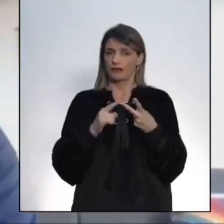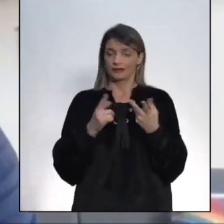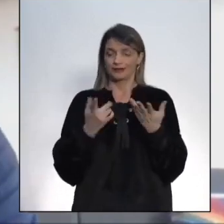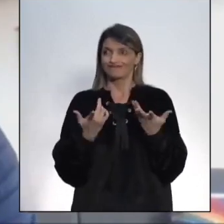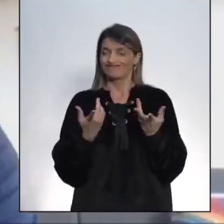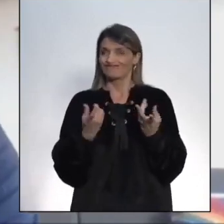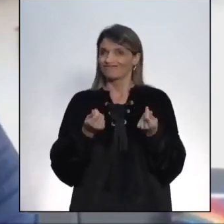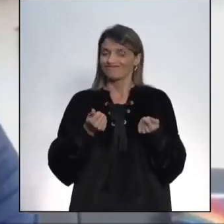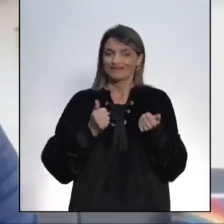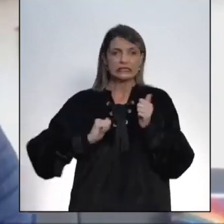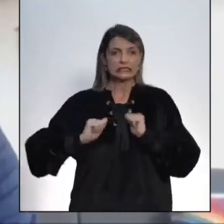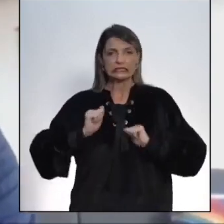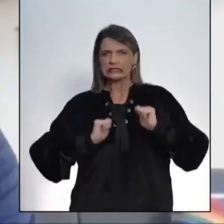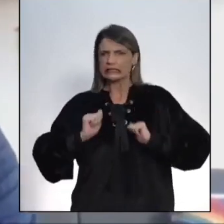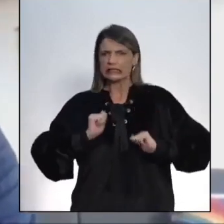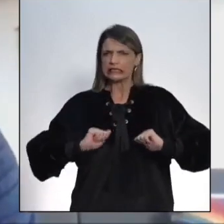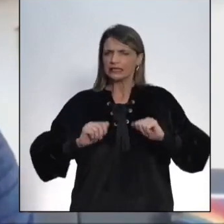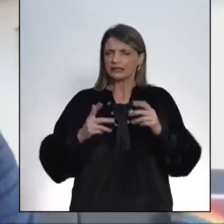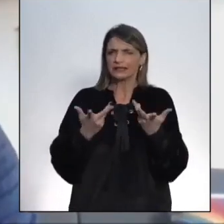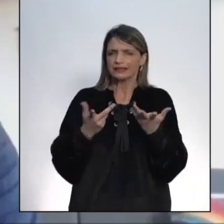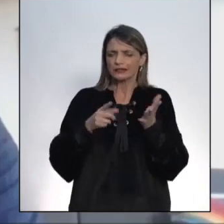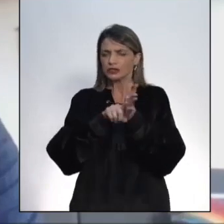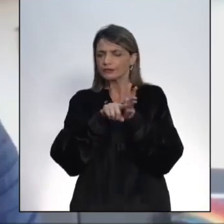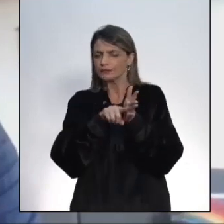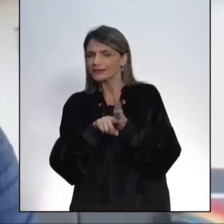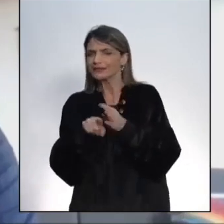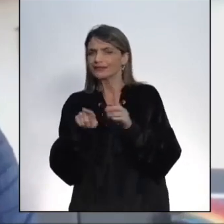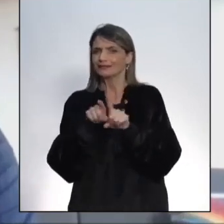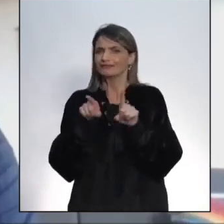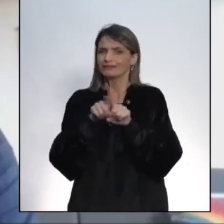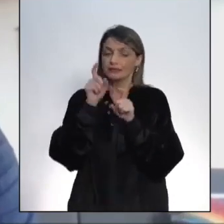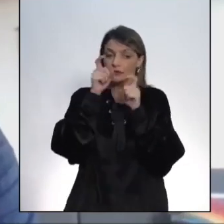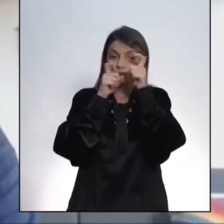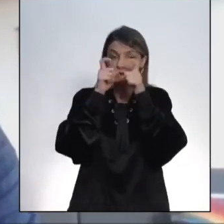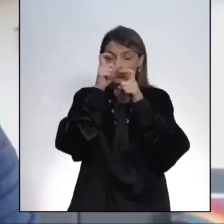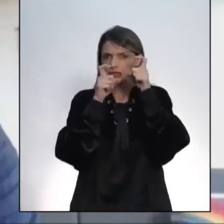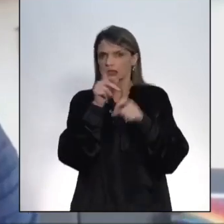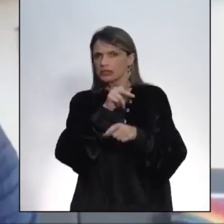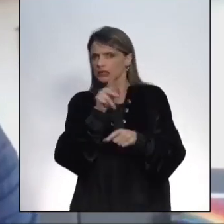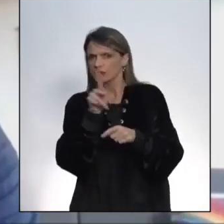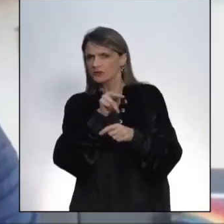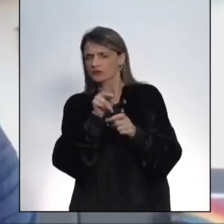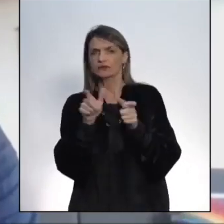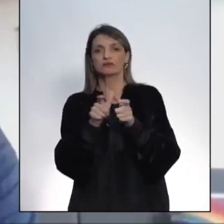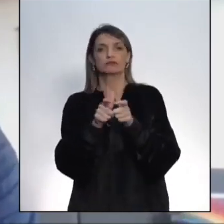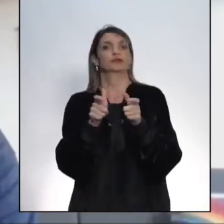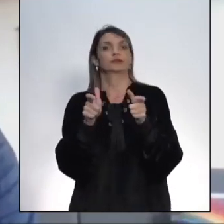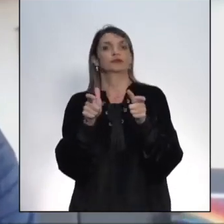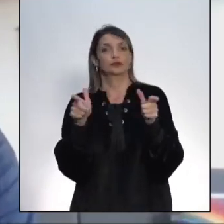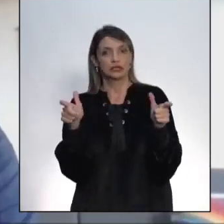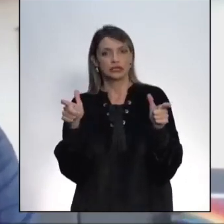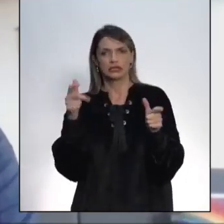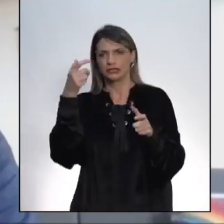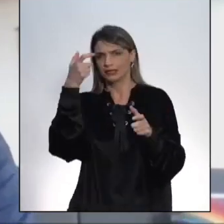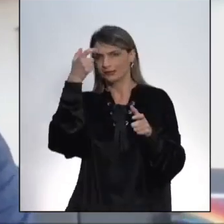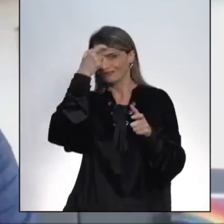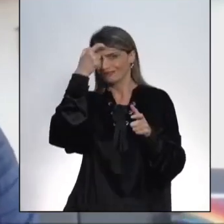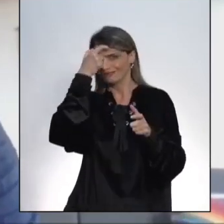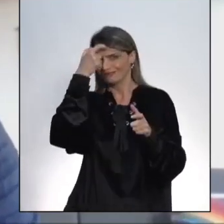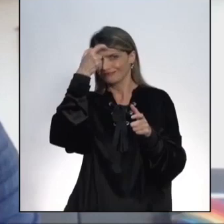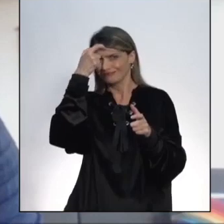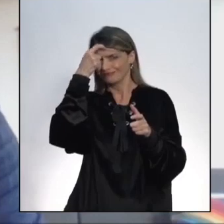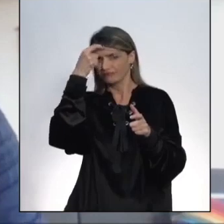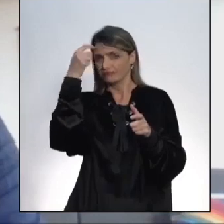de ansiedade, a pesquisa também aponta a preocupação dos professores com a sua saúde mental. Acho que tem